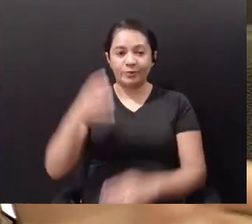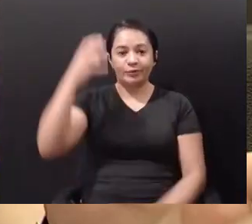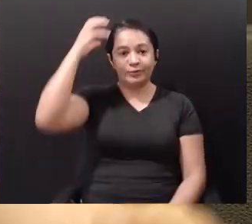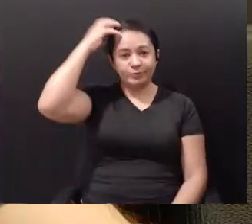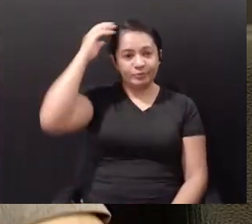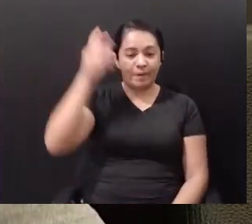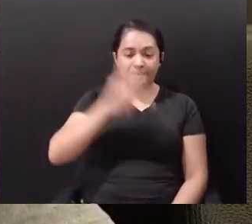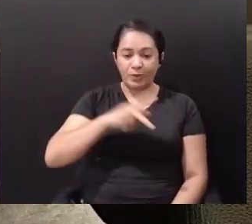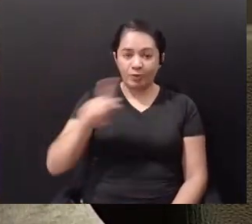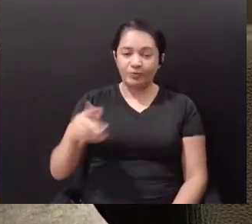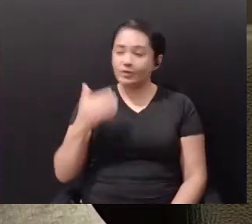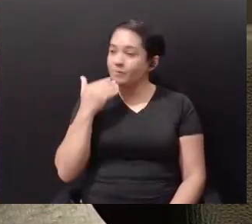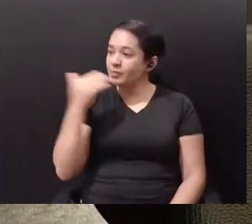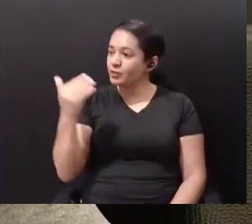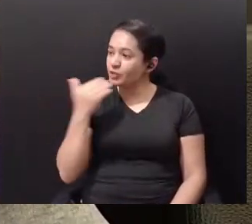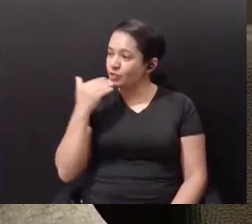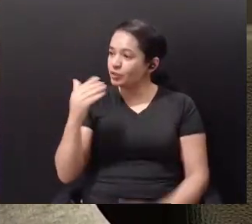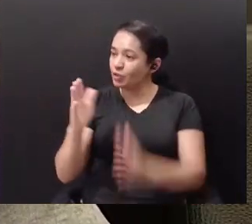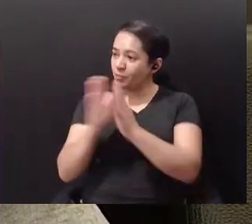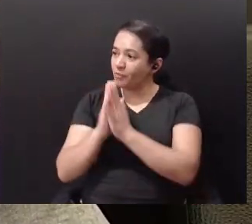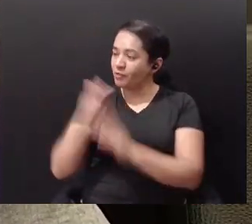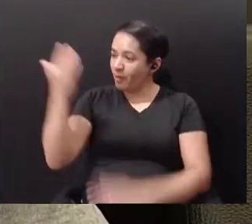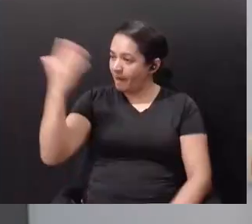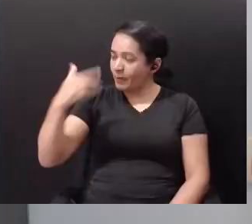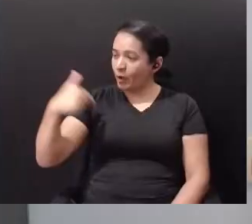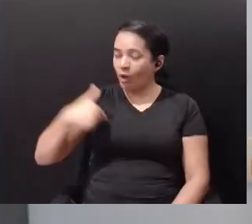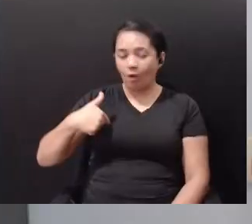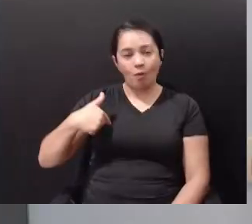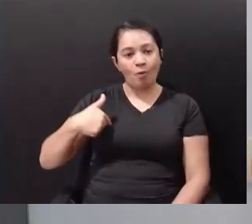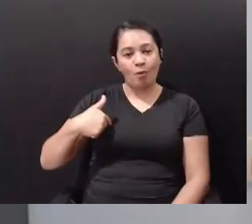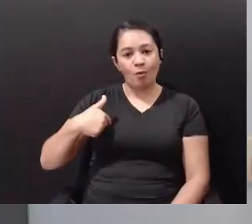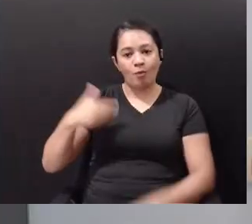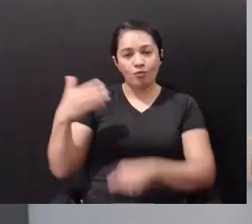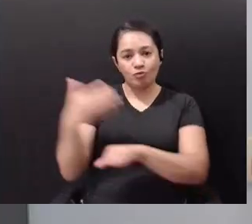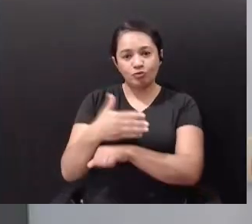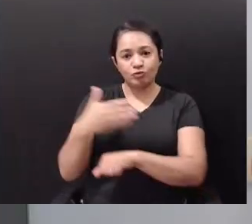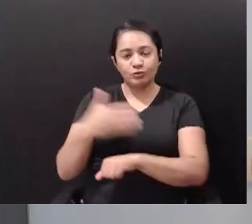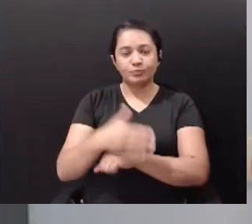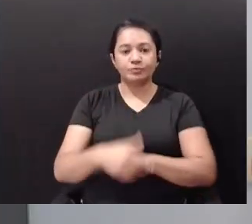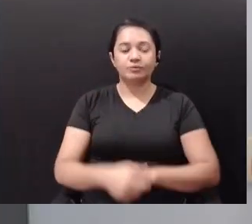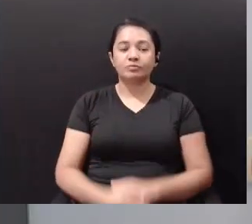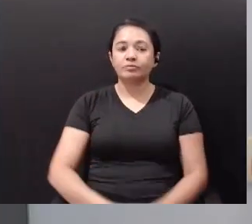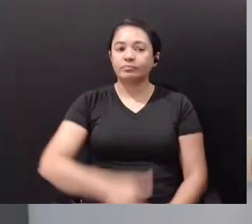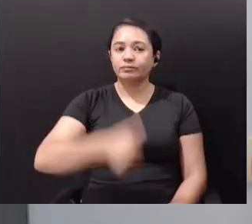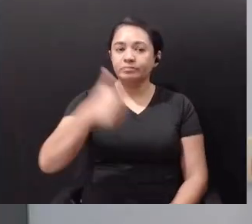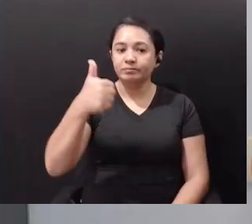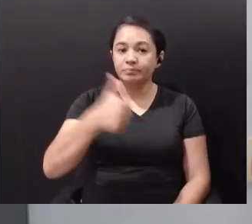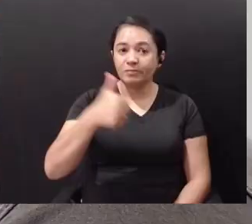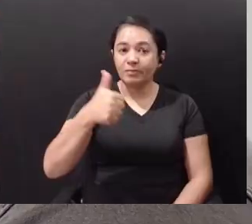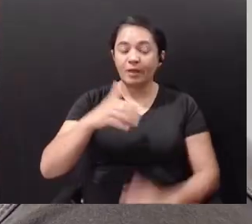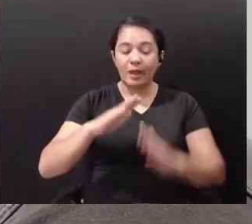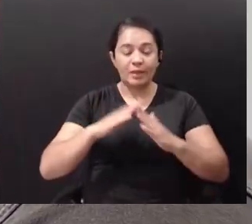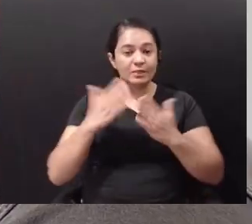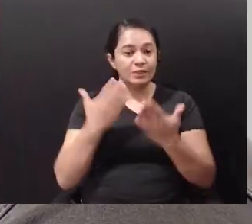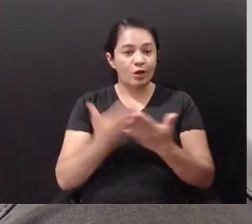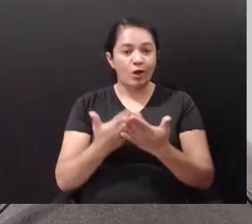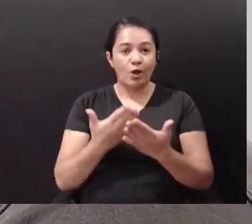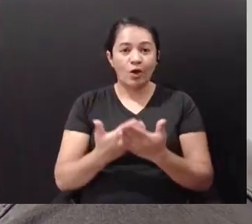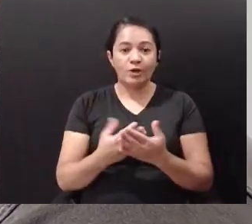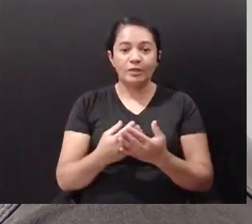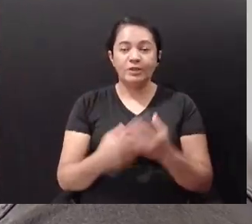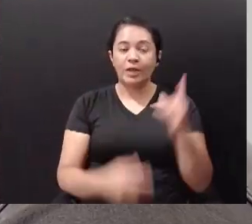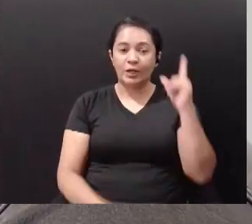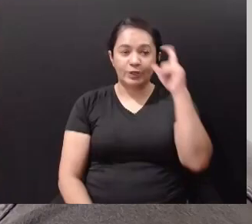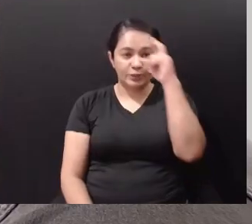que lhe seja atestada a frequência. A primeira escola é muito difícil de dizer, porque a